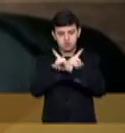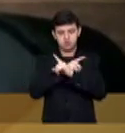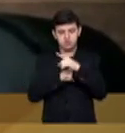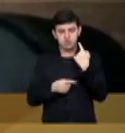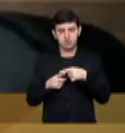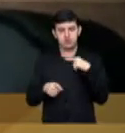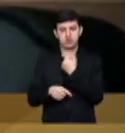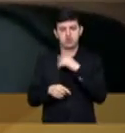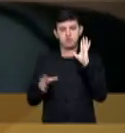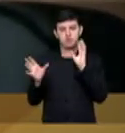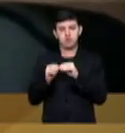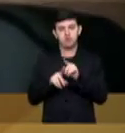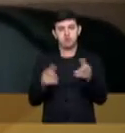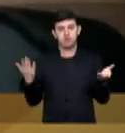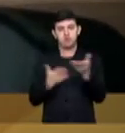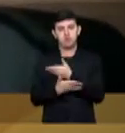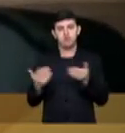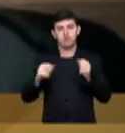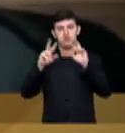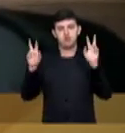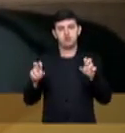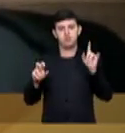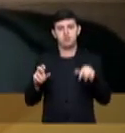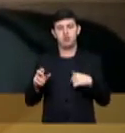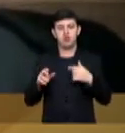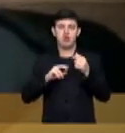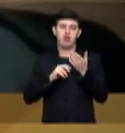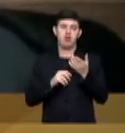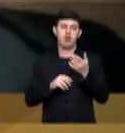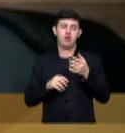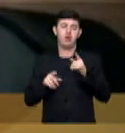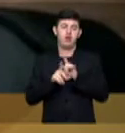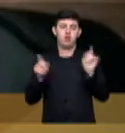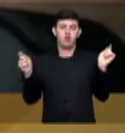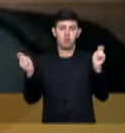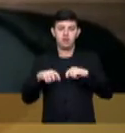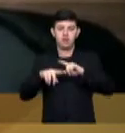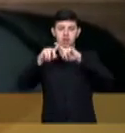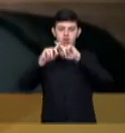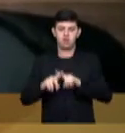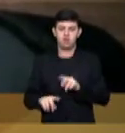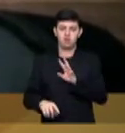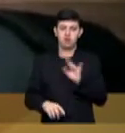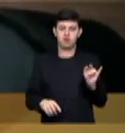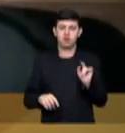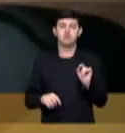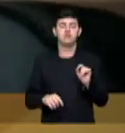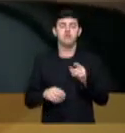que se divide em assunto que compõe a competência concorrente e em